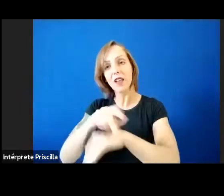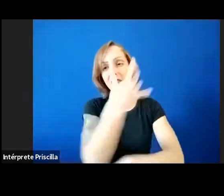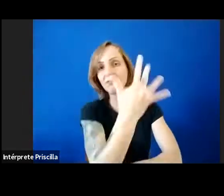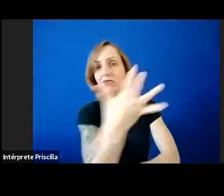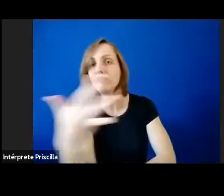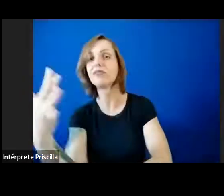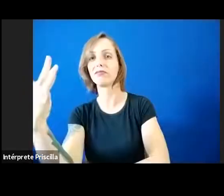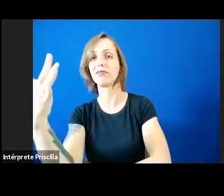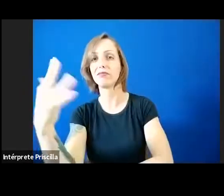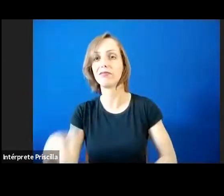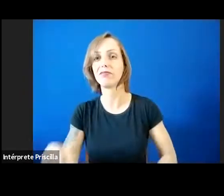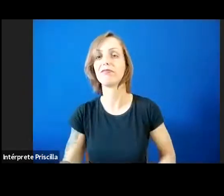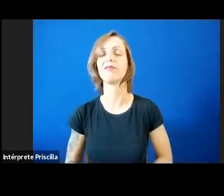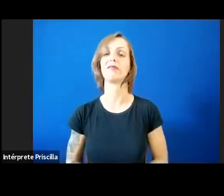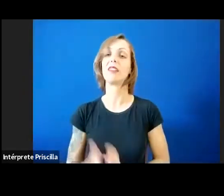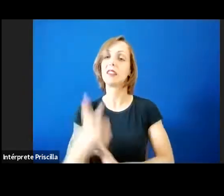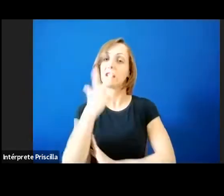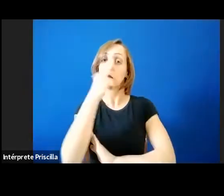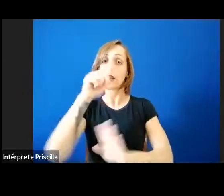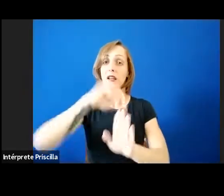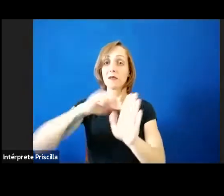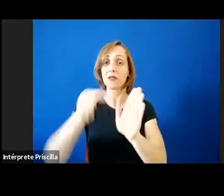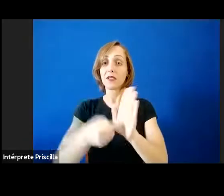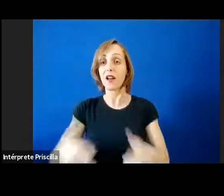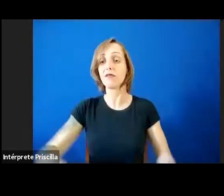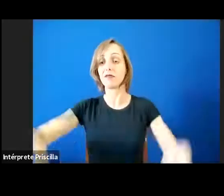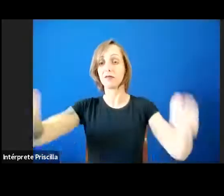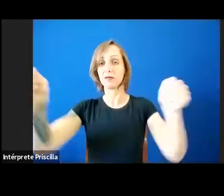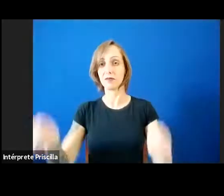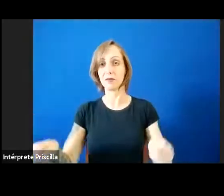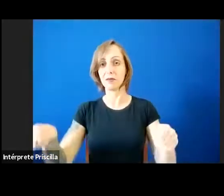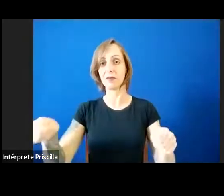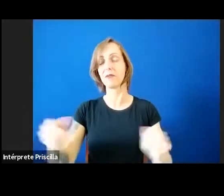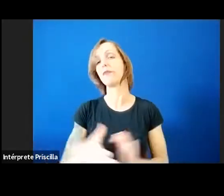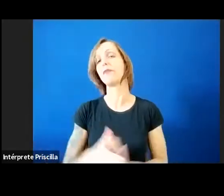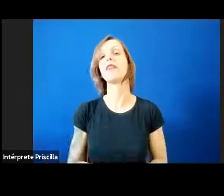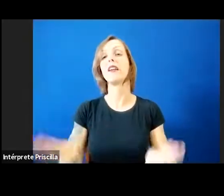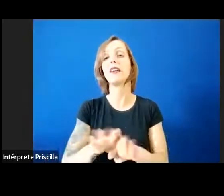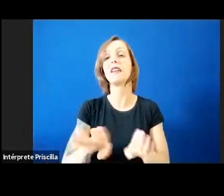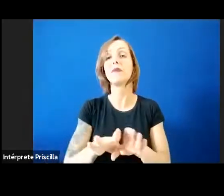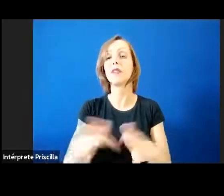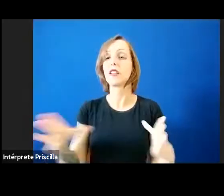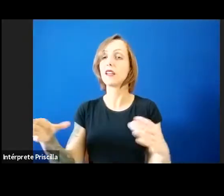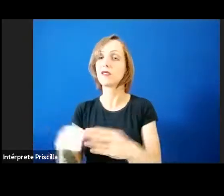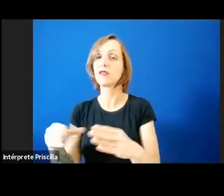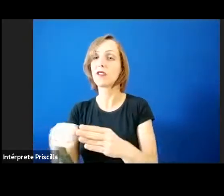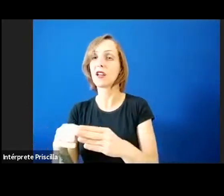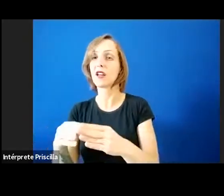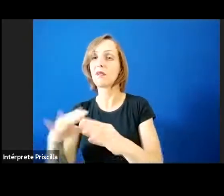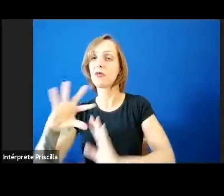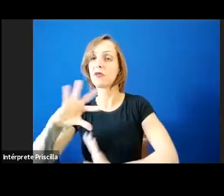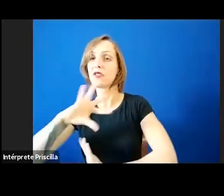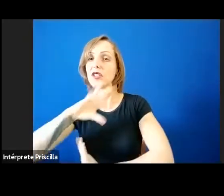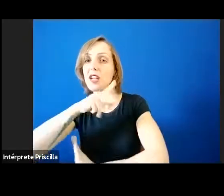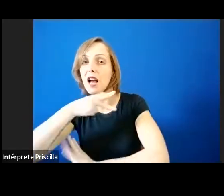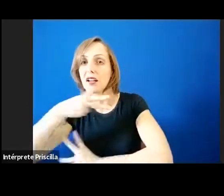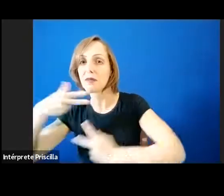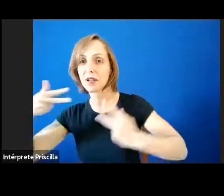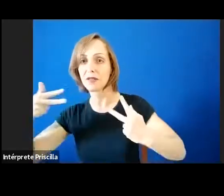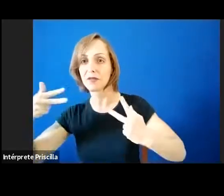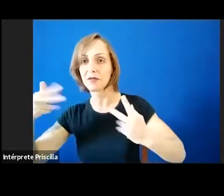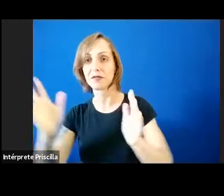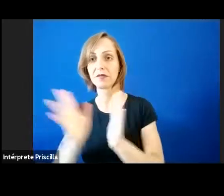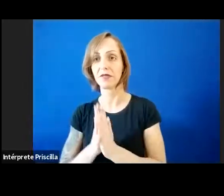depois ainda tem a questão dos animais, né? Que é o reino animal, que foi criado por Nhanderu, também para fazer cada um a